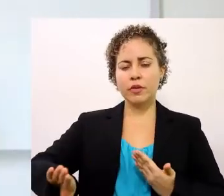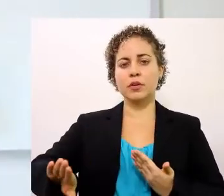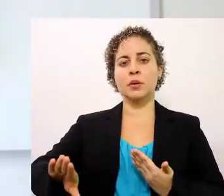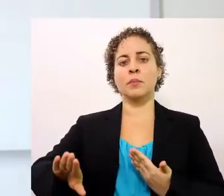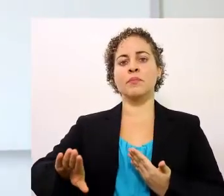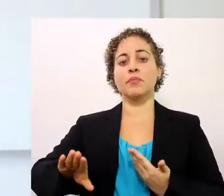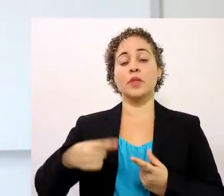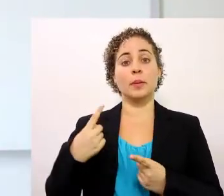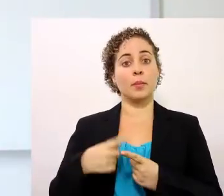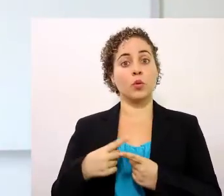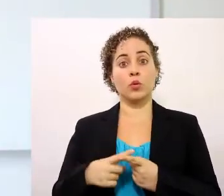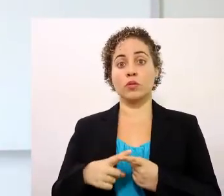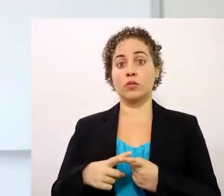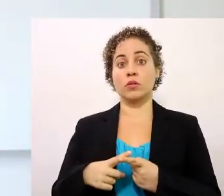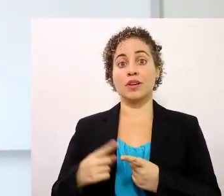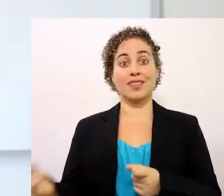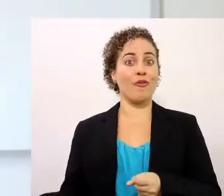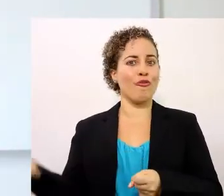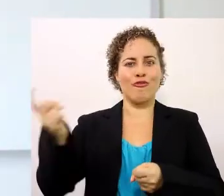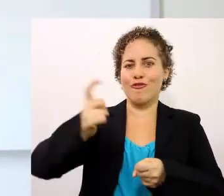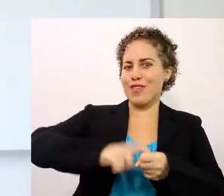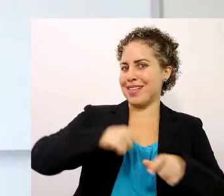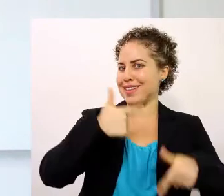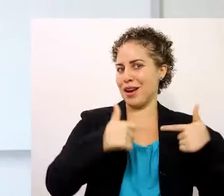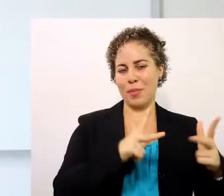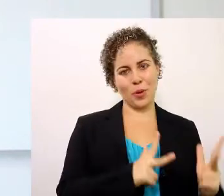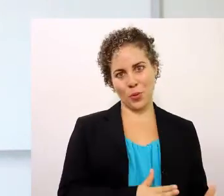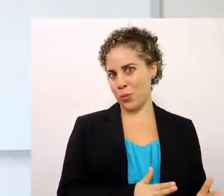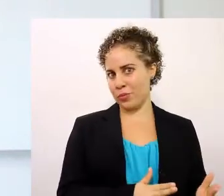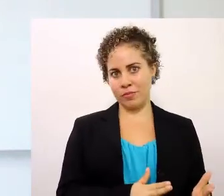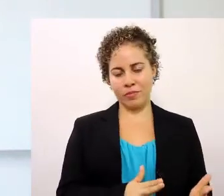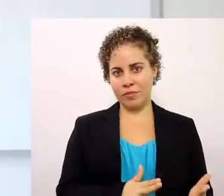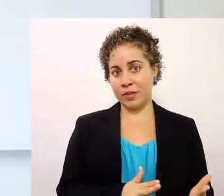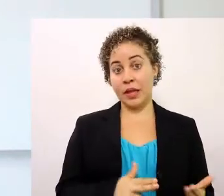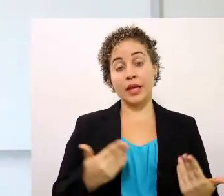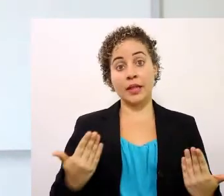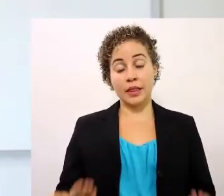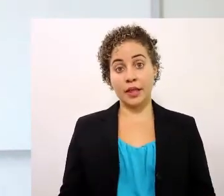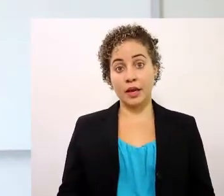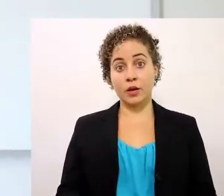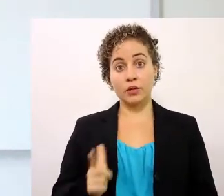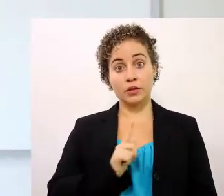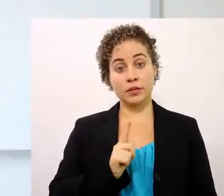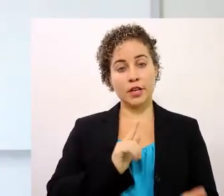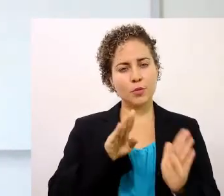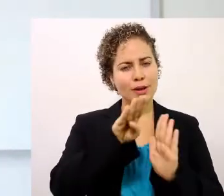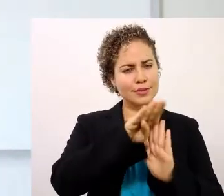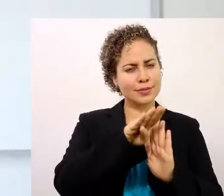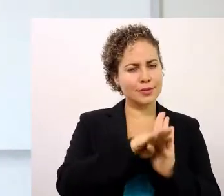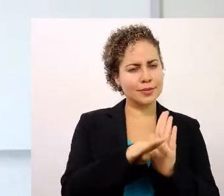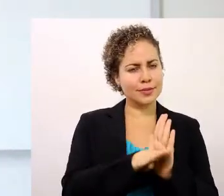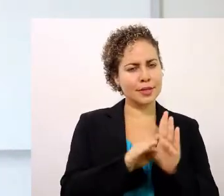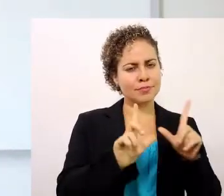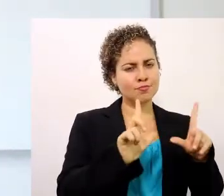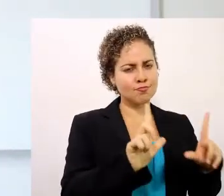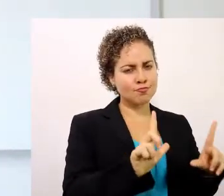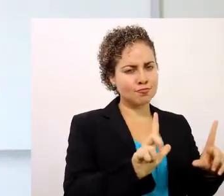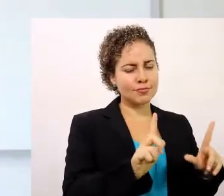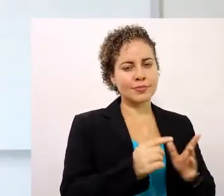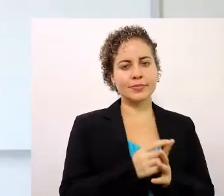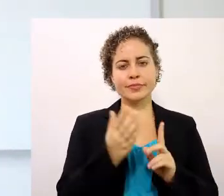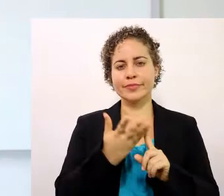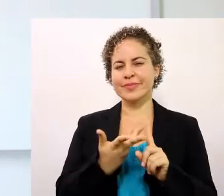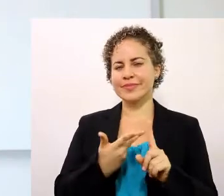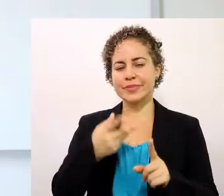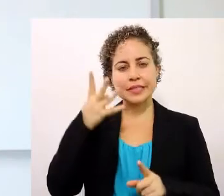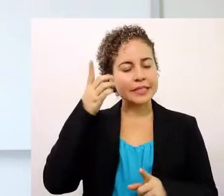normalmente não volta à mesma função. E para isso existe uma tabelinha, uma tabela de